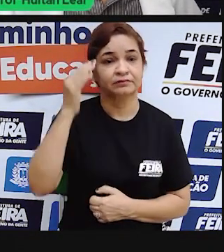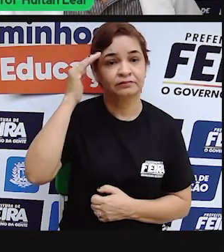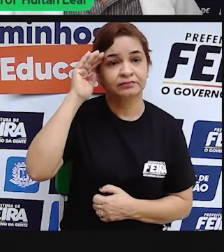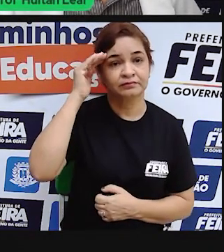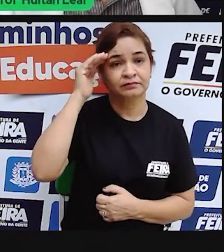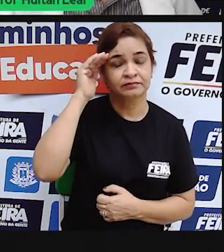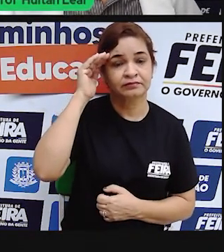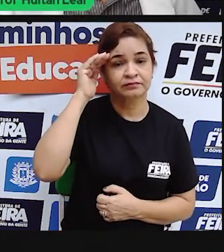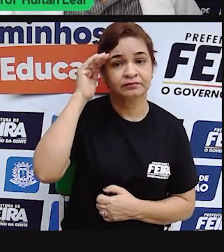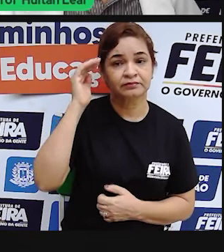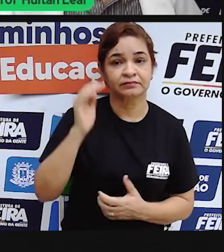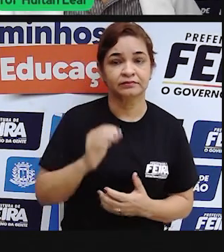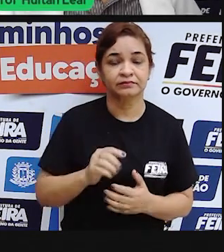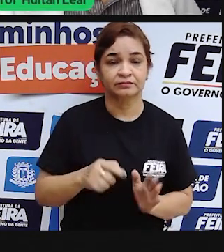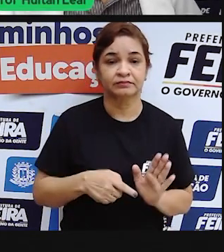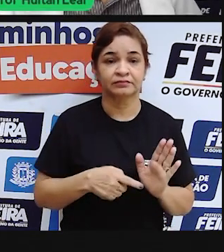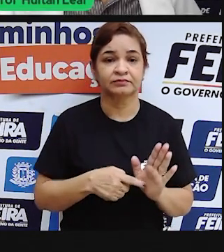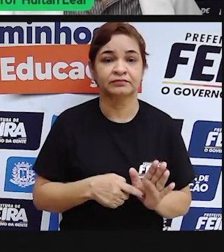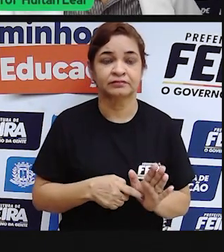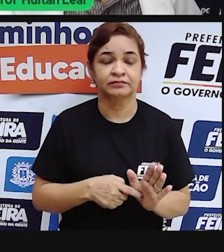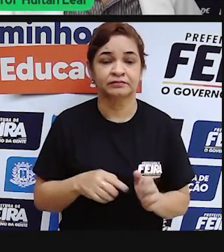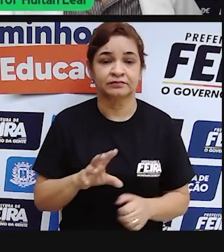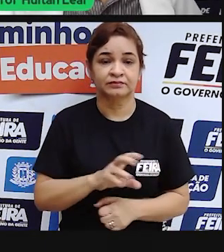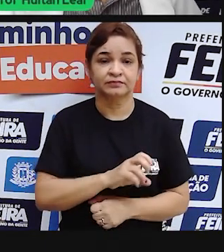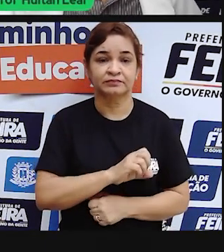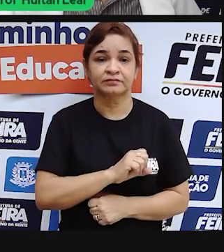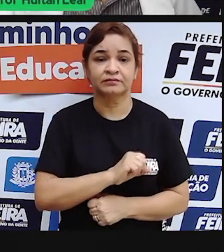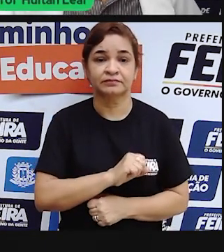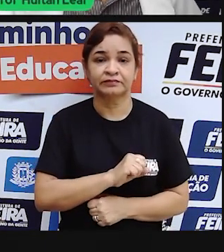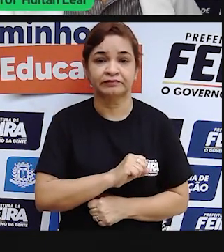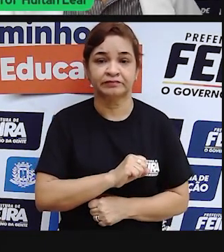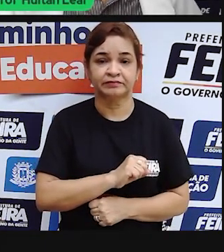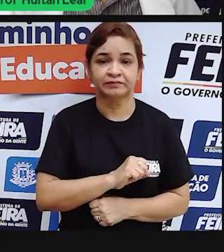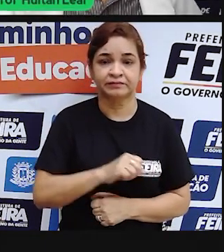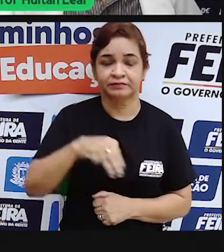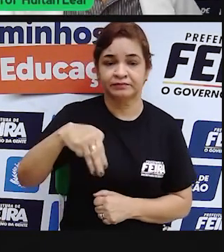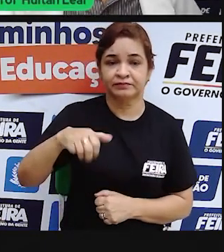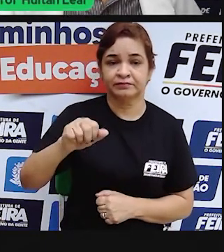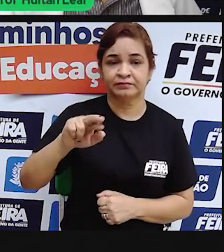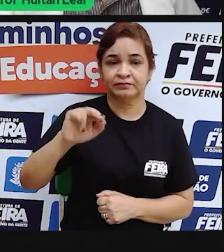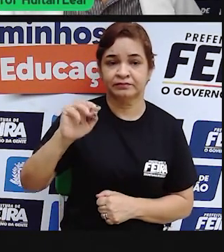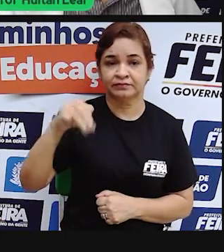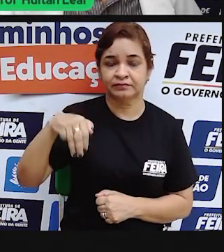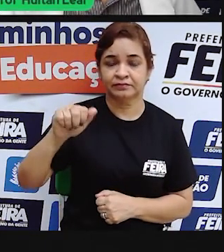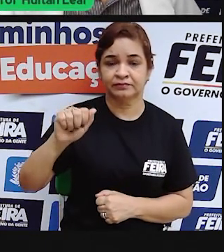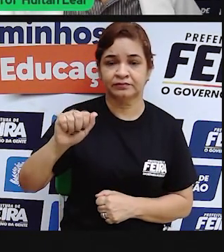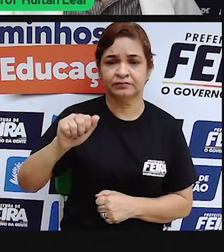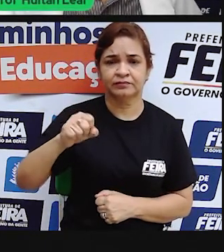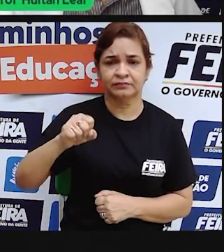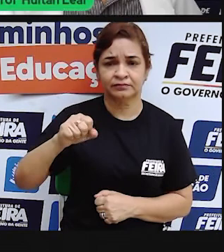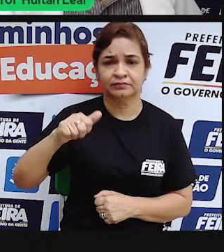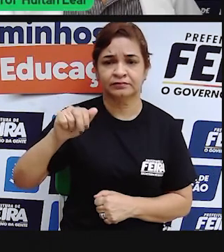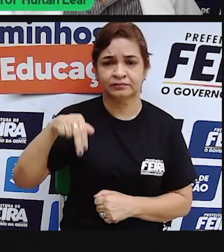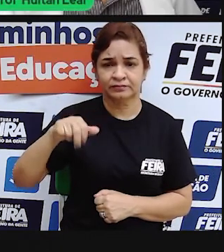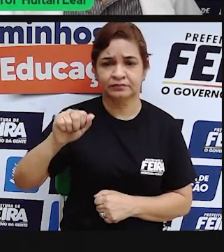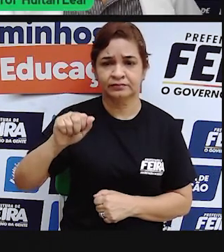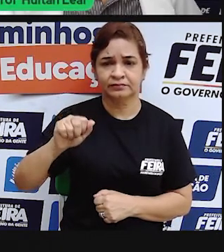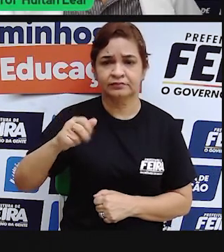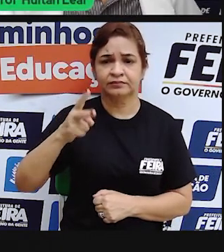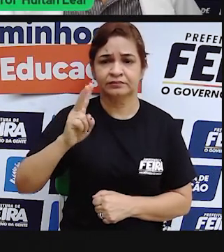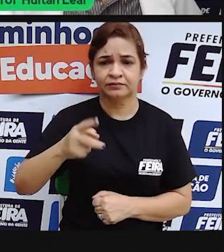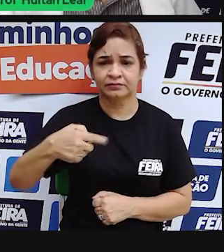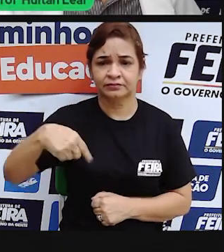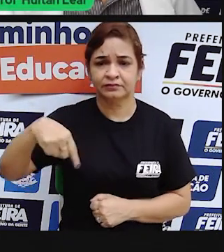entendemos essa expressão de carinho, não é? Mariana sempre vai para a escola com os vizinhos. Olha a